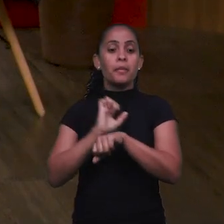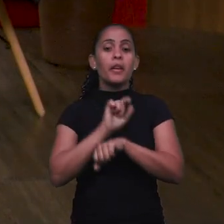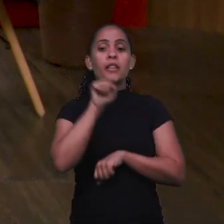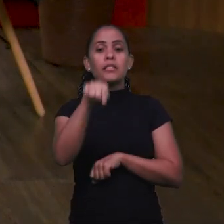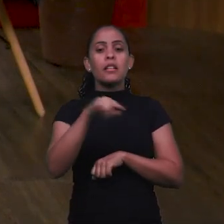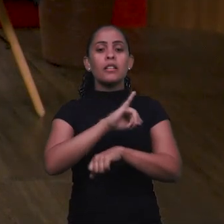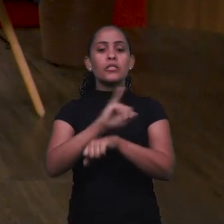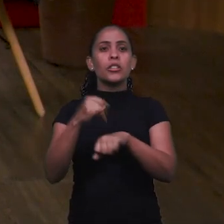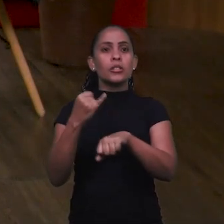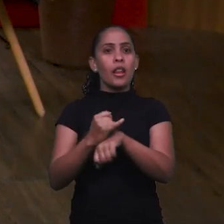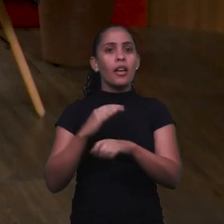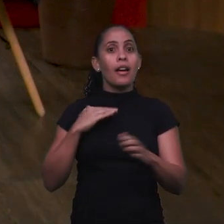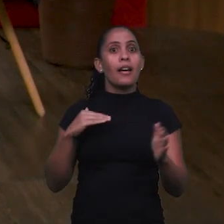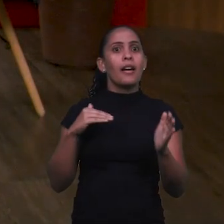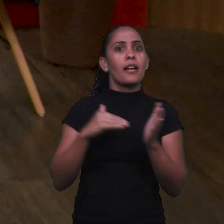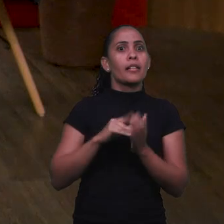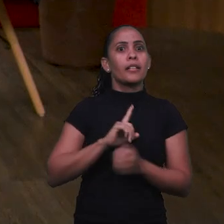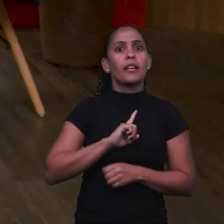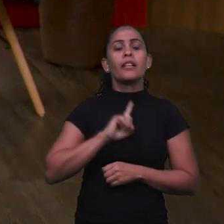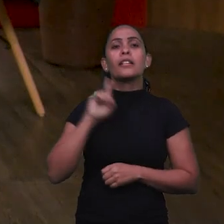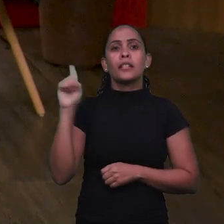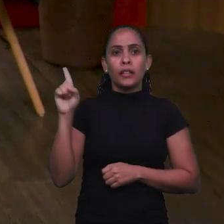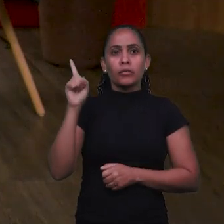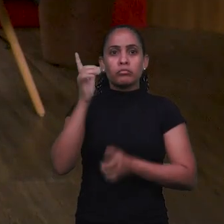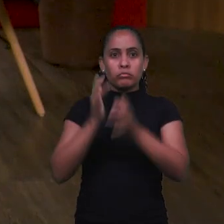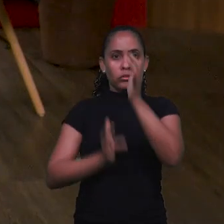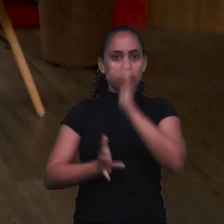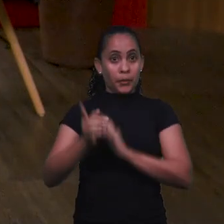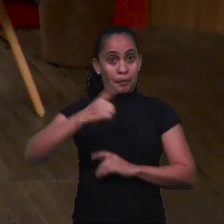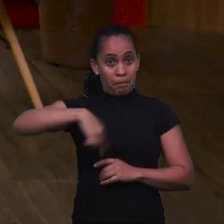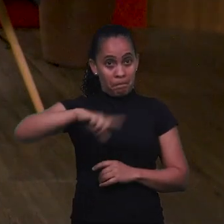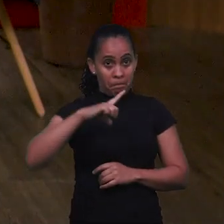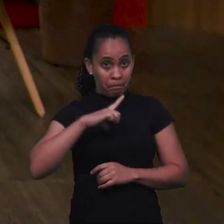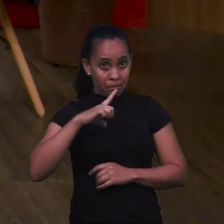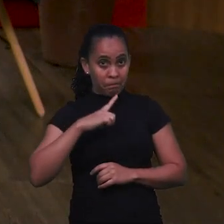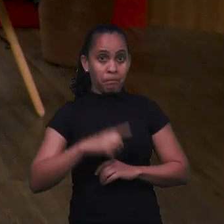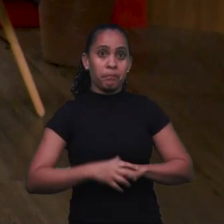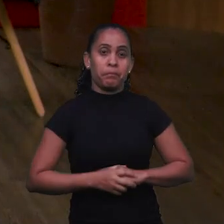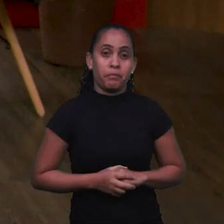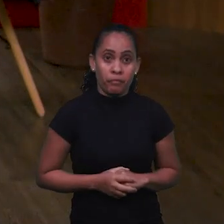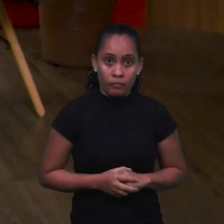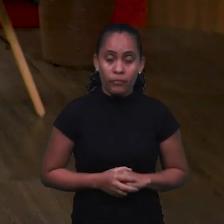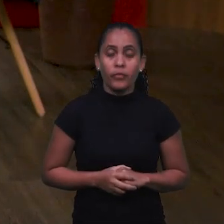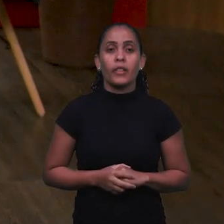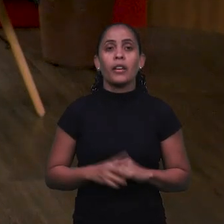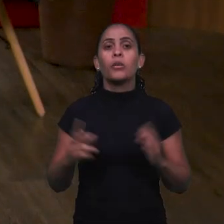Jerusalém até que do alto fossem revestidos. E acontece que